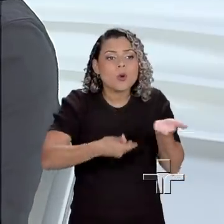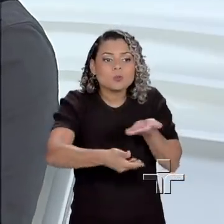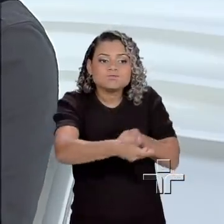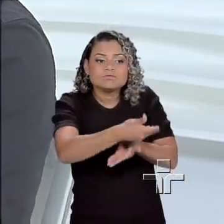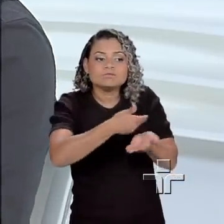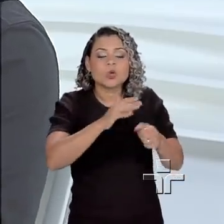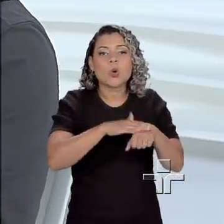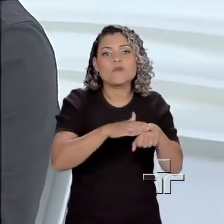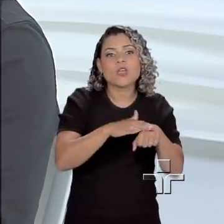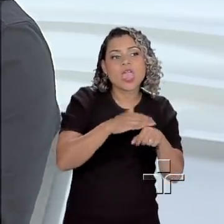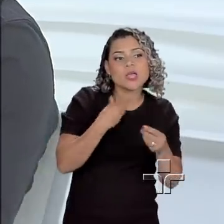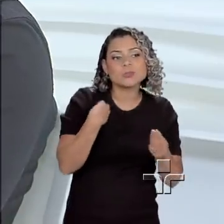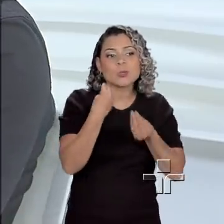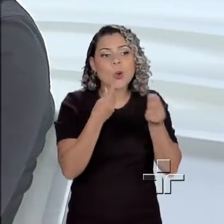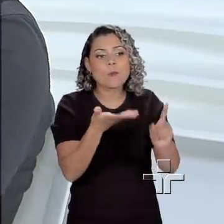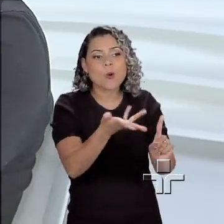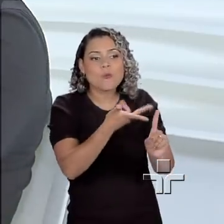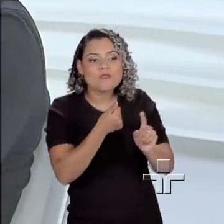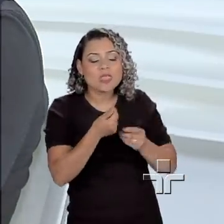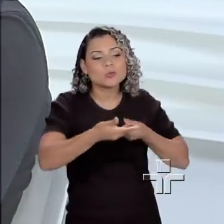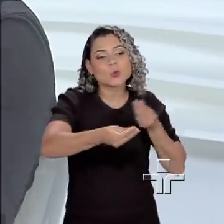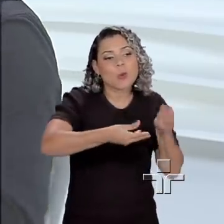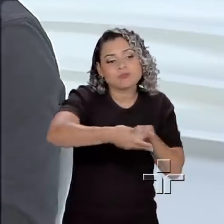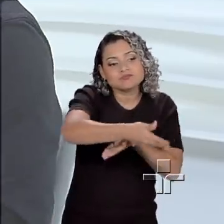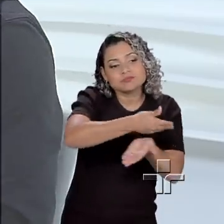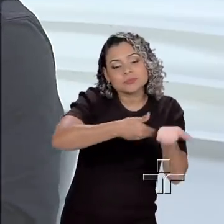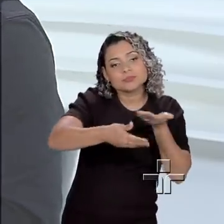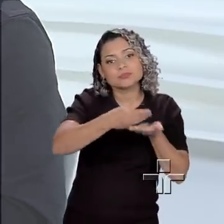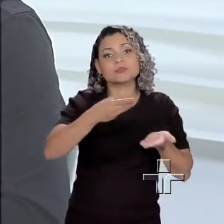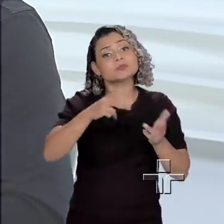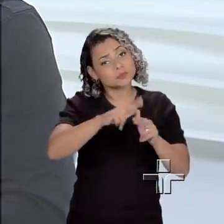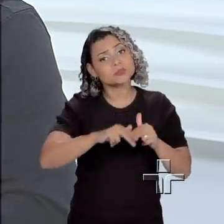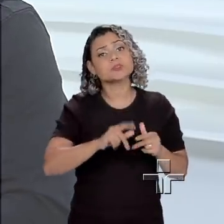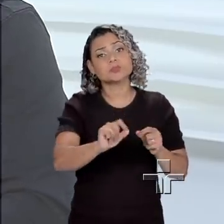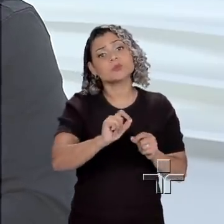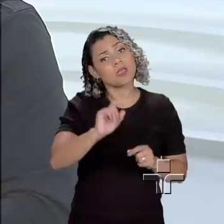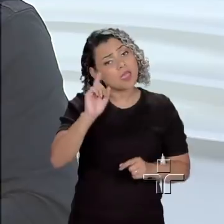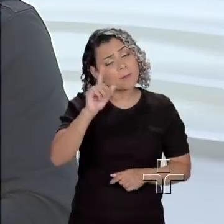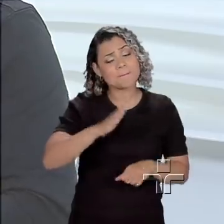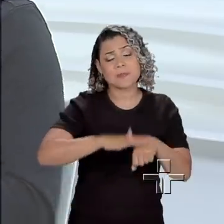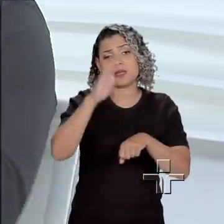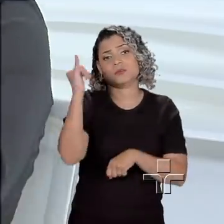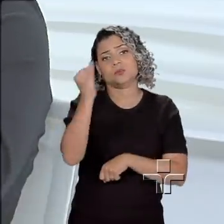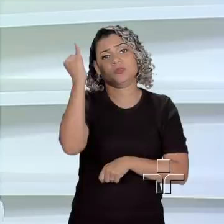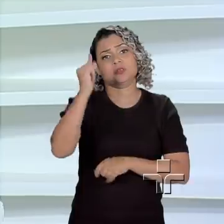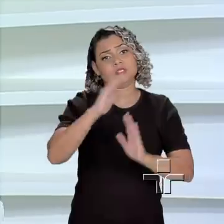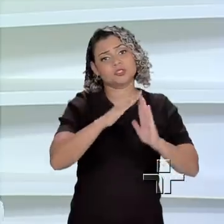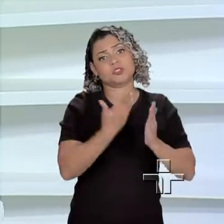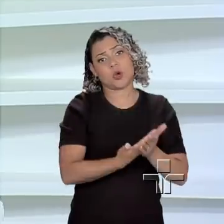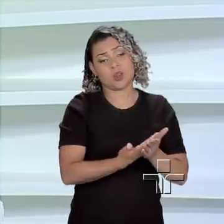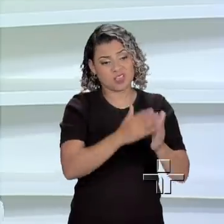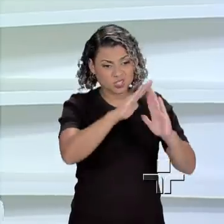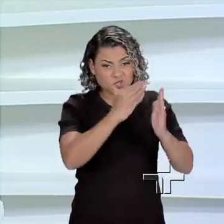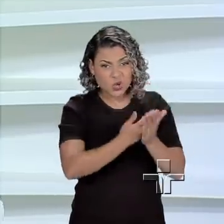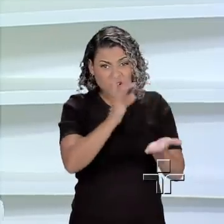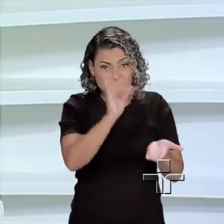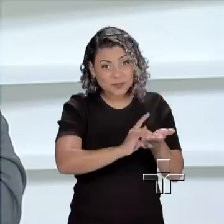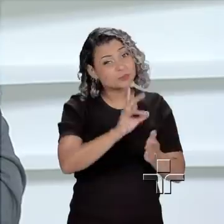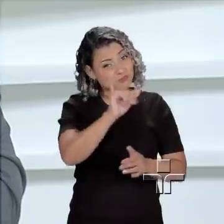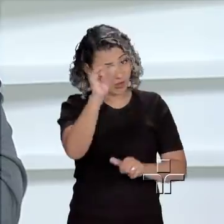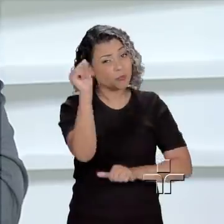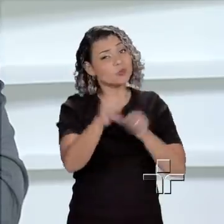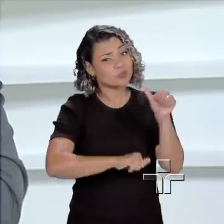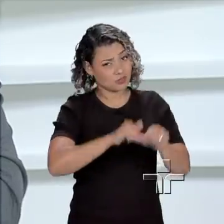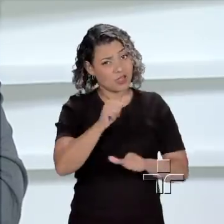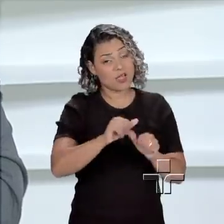que você convive com elas, como é que vocês participam em conjunto de ambientes, é o que é fundamental da escola. Agora, a escola em si vai mudar. Eu acho que a